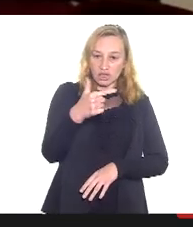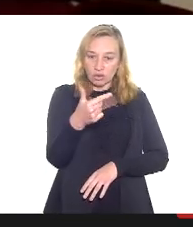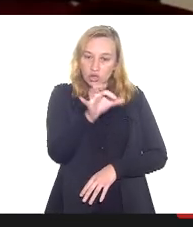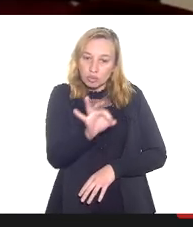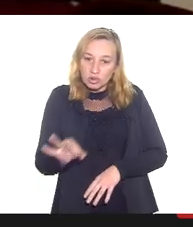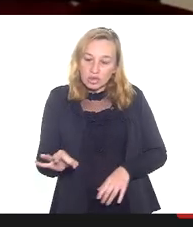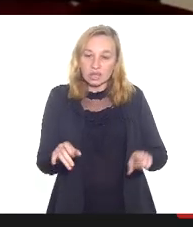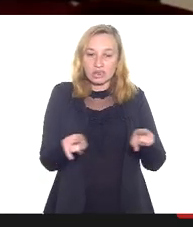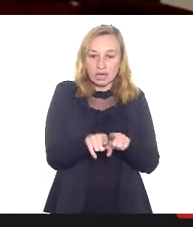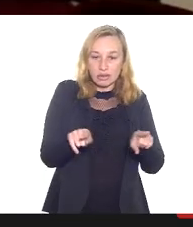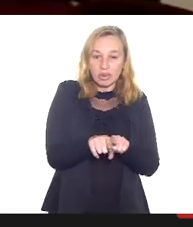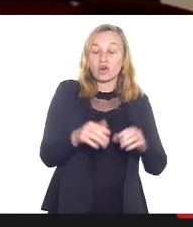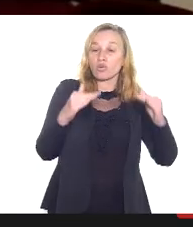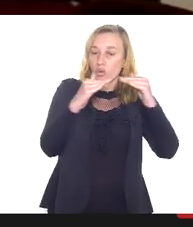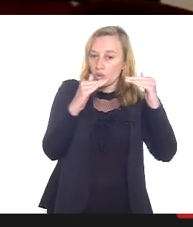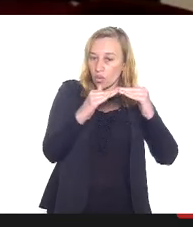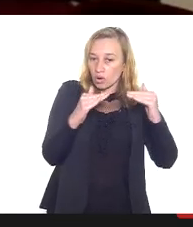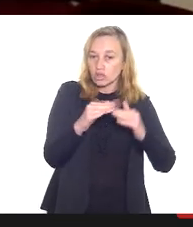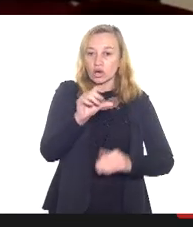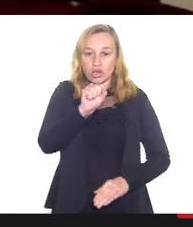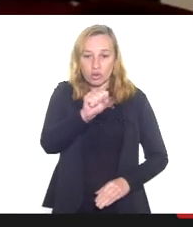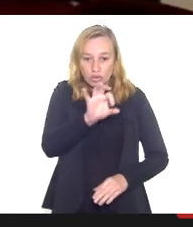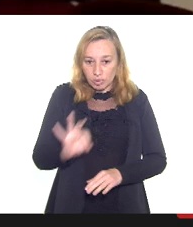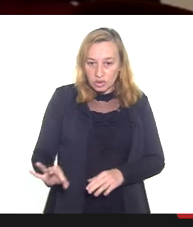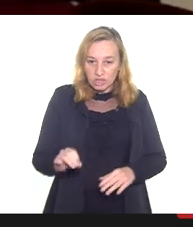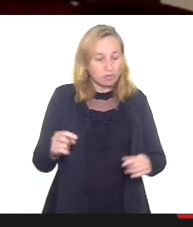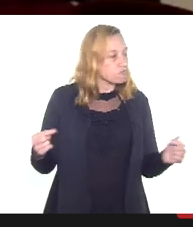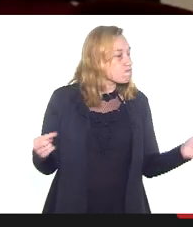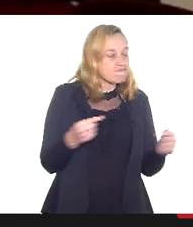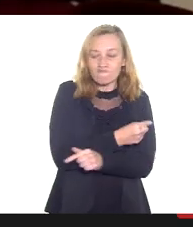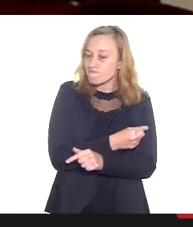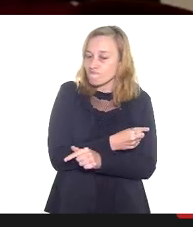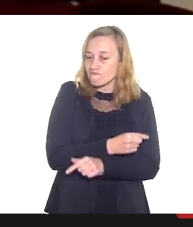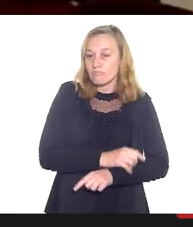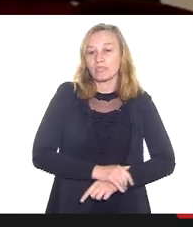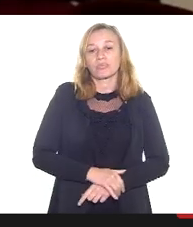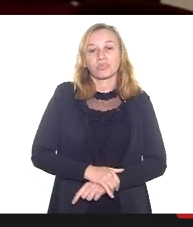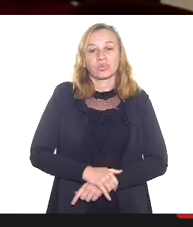92% também concordando e 8% discordando.